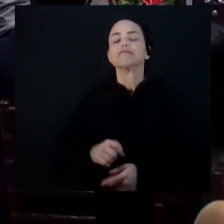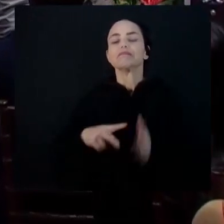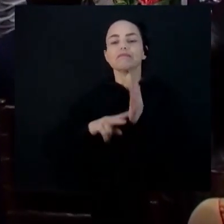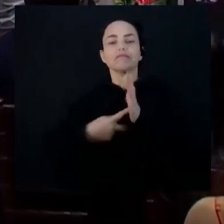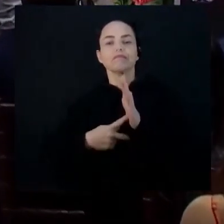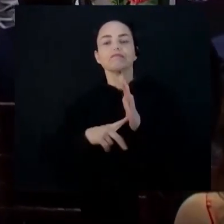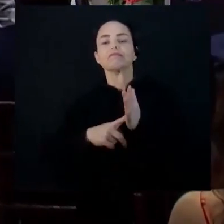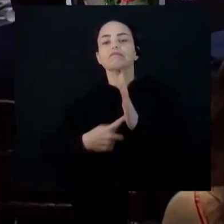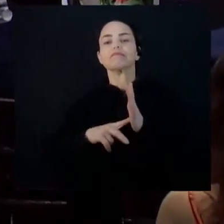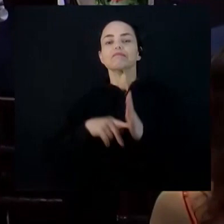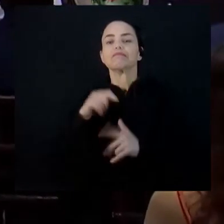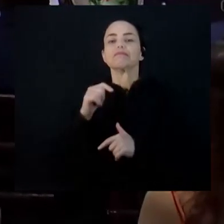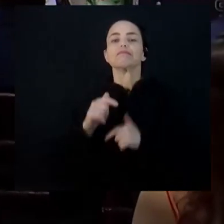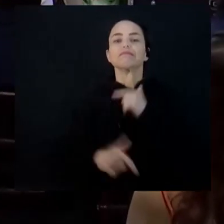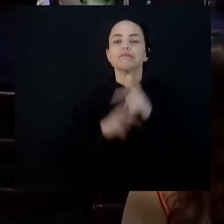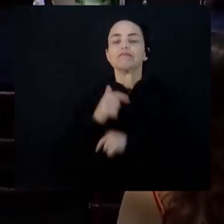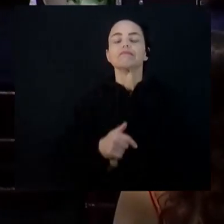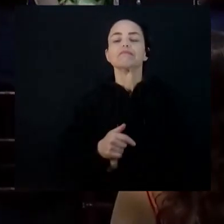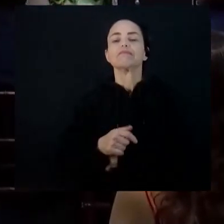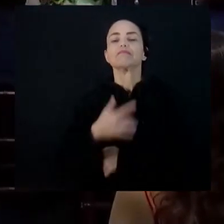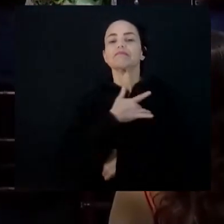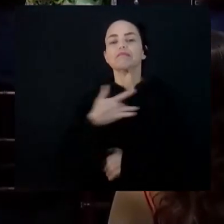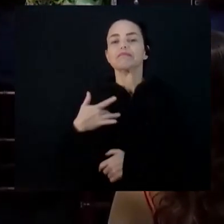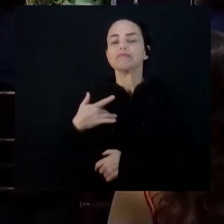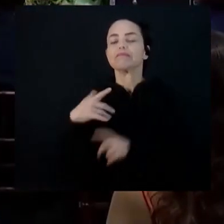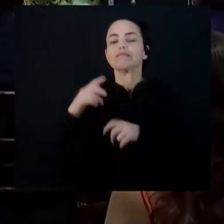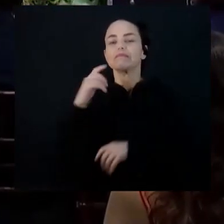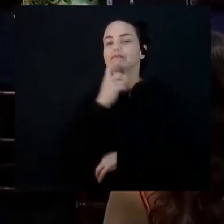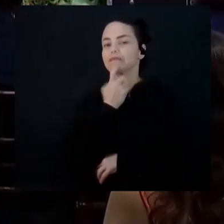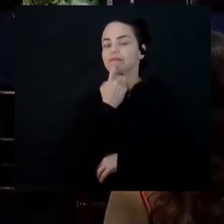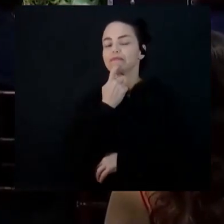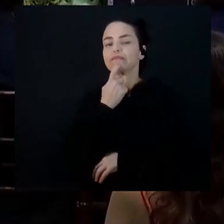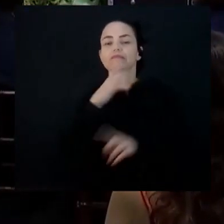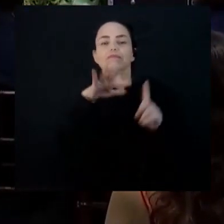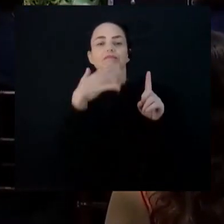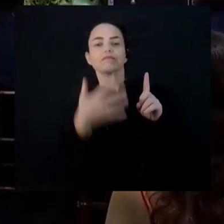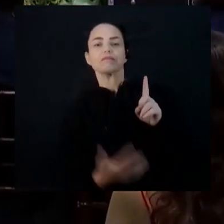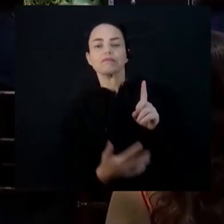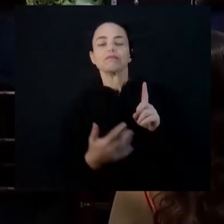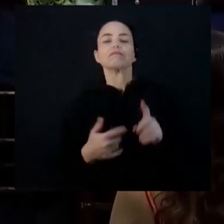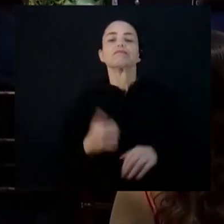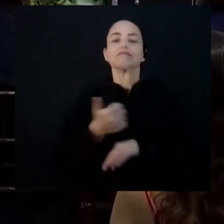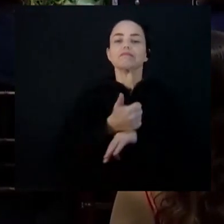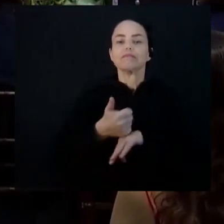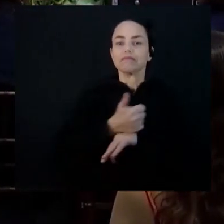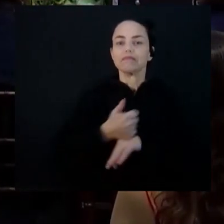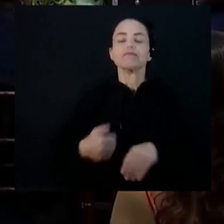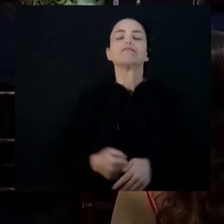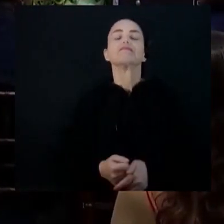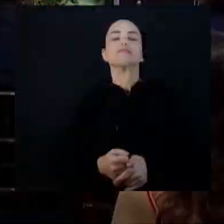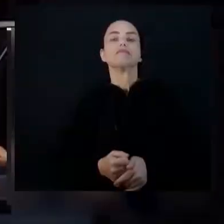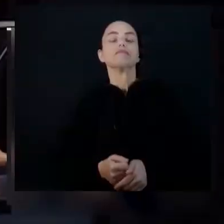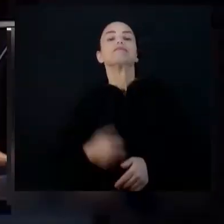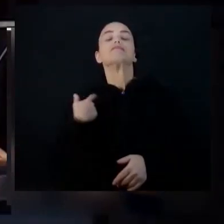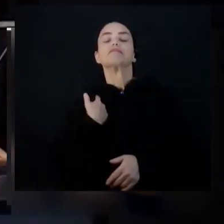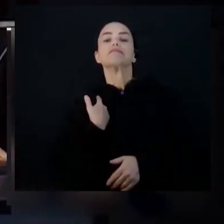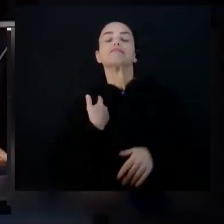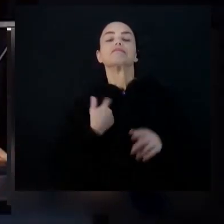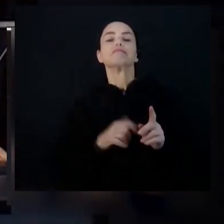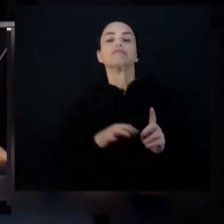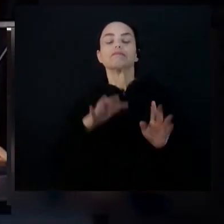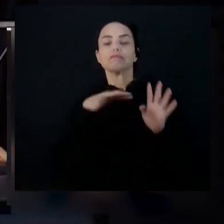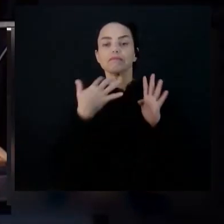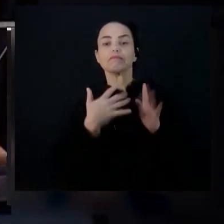Saúde de Campinas e região, também prestou homenagem a profissionais que se destacam pela atuação. A